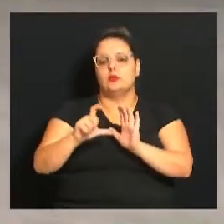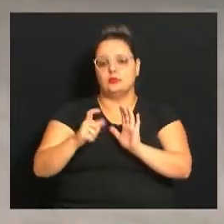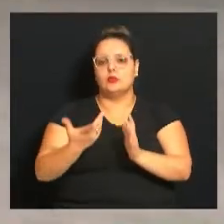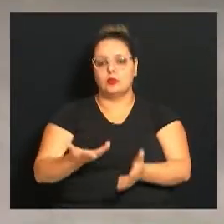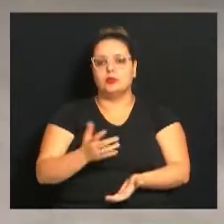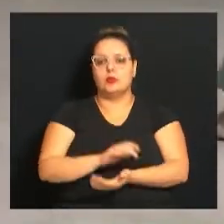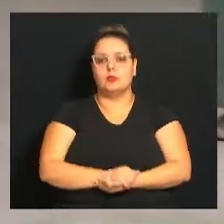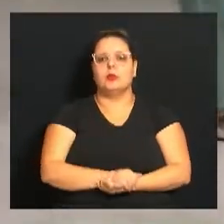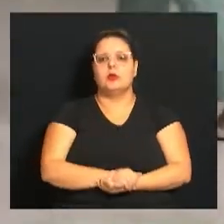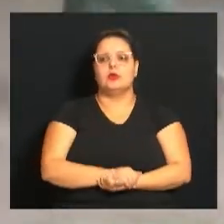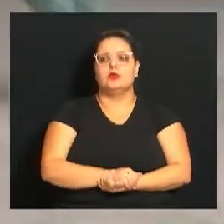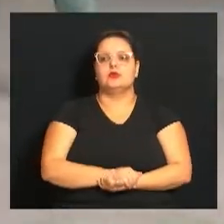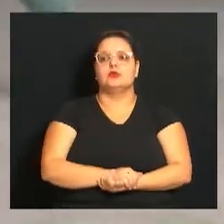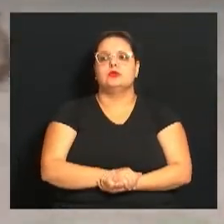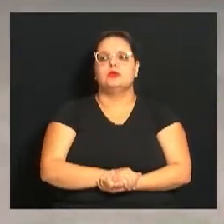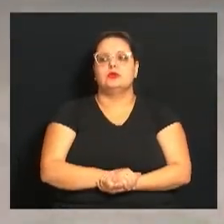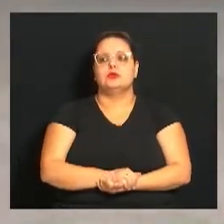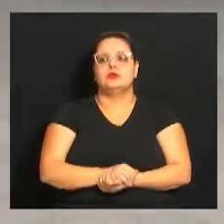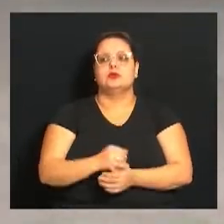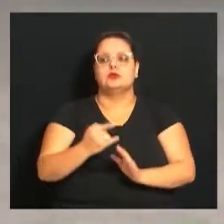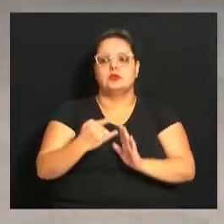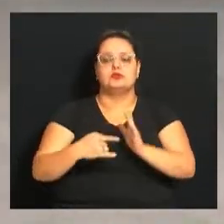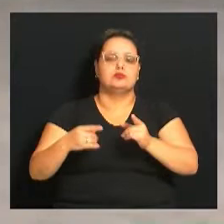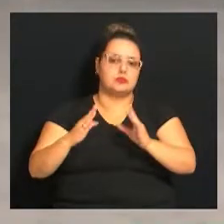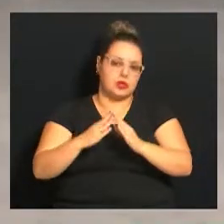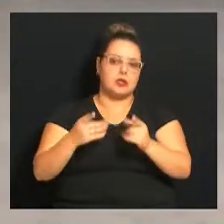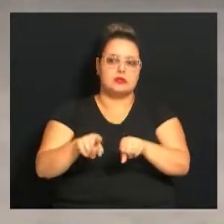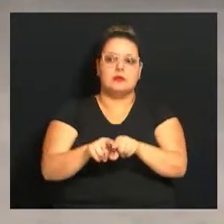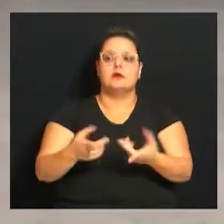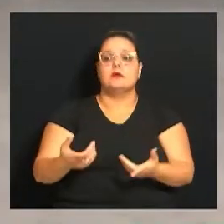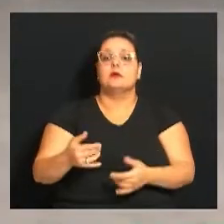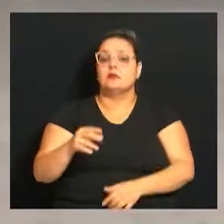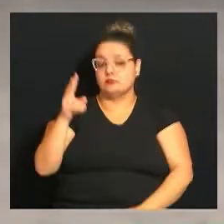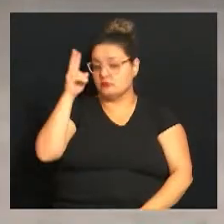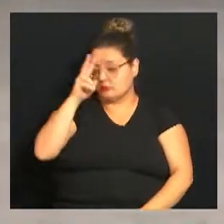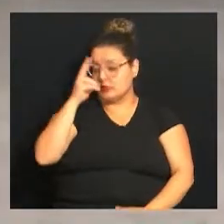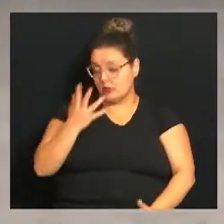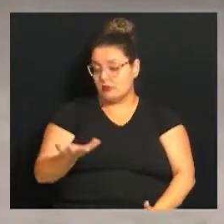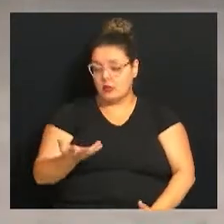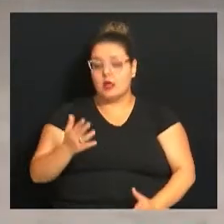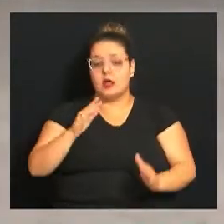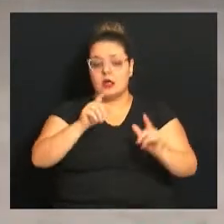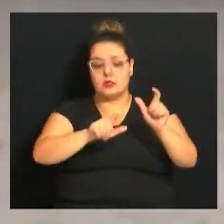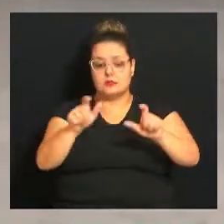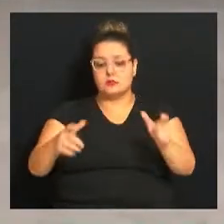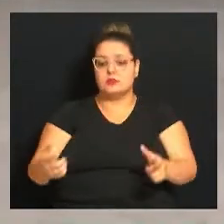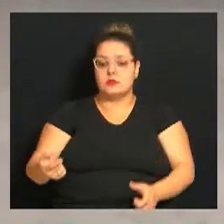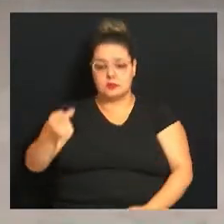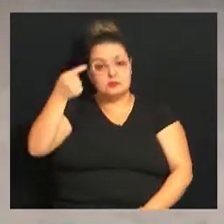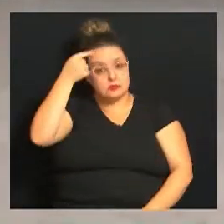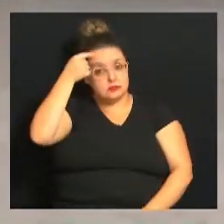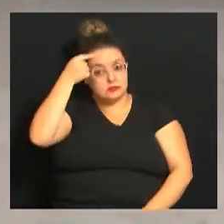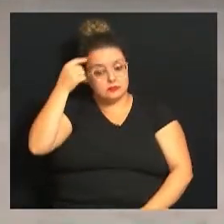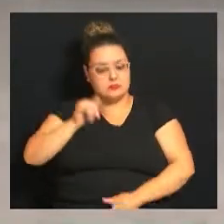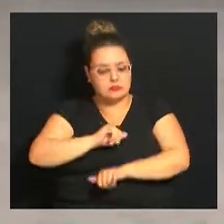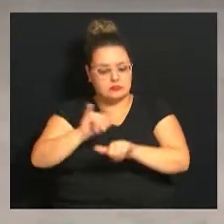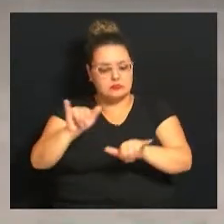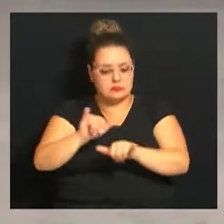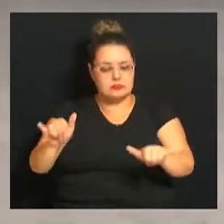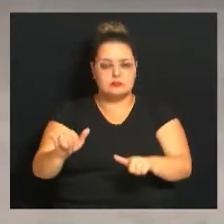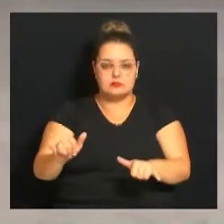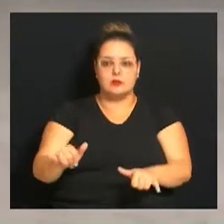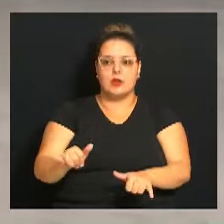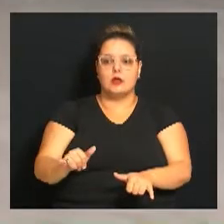sequer tomou todas as doses da Covid, então fica também um lembrete para as pessoas se conscientizarem nesse momento e a gente diminuir a